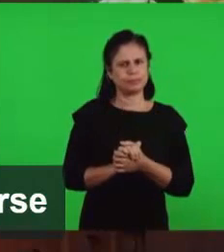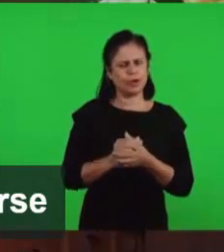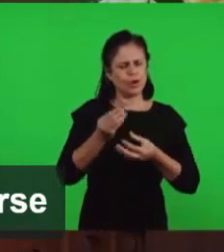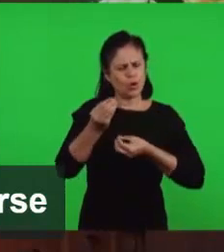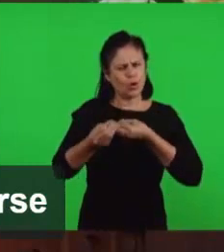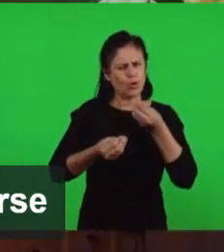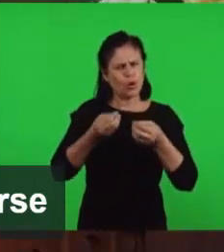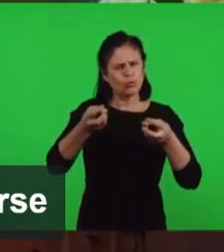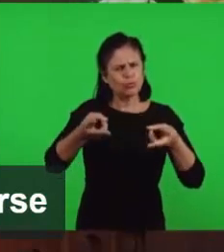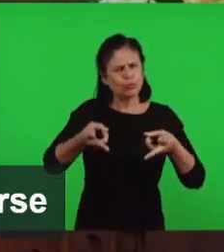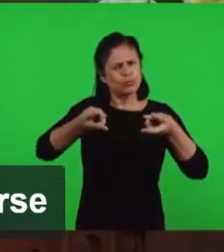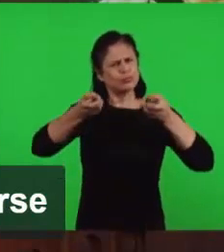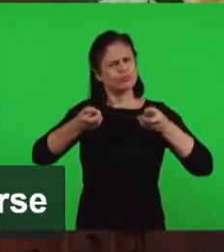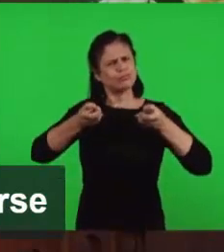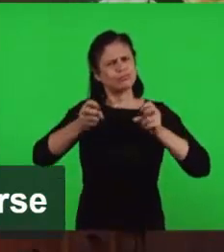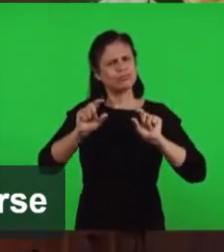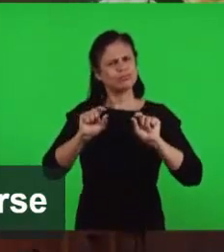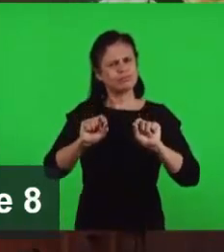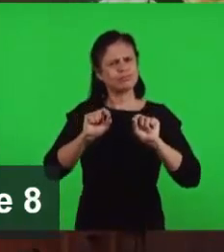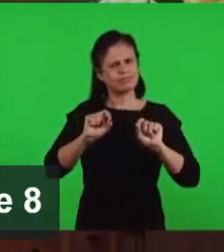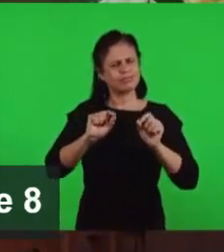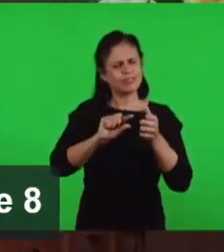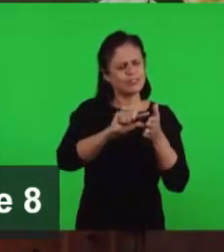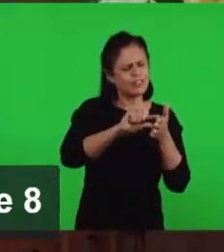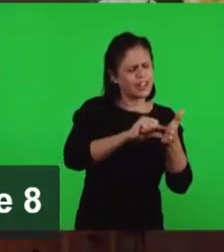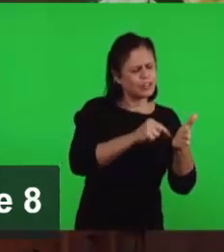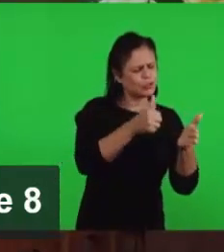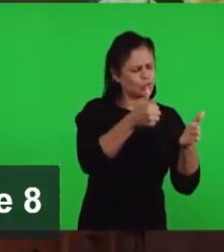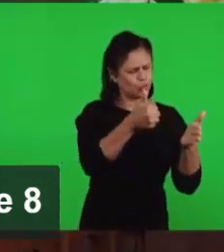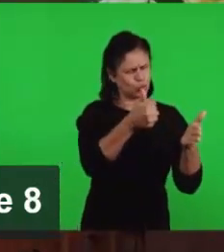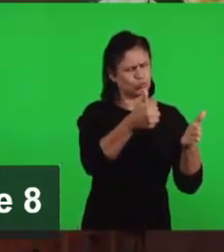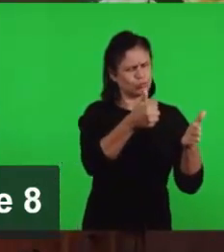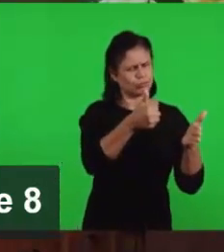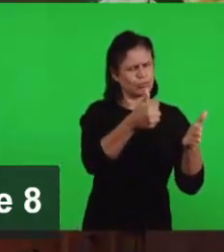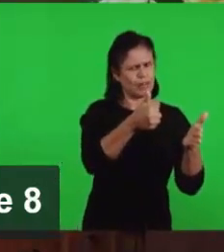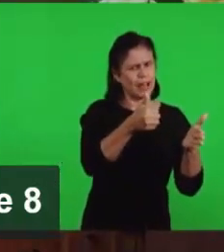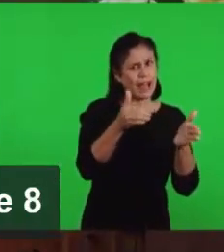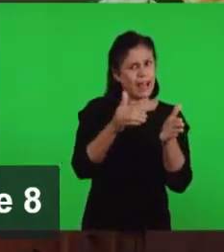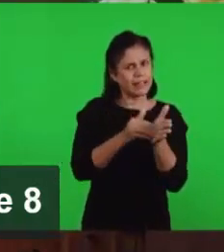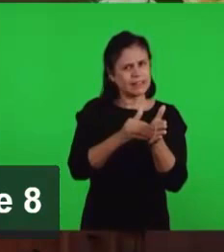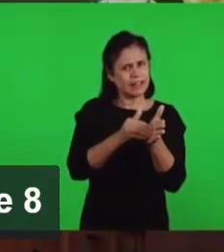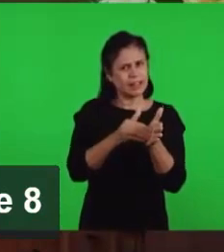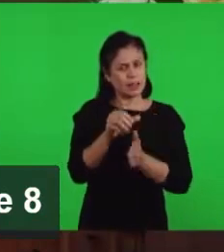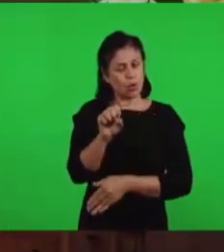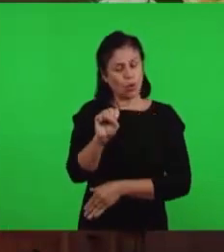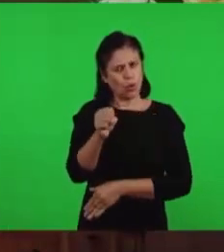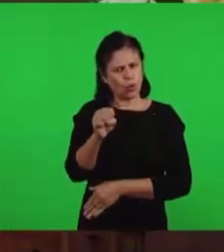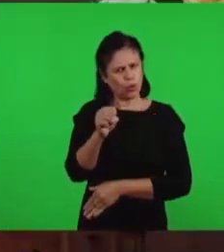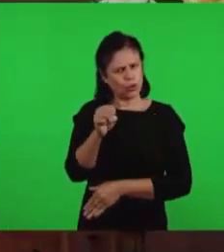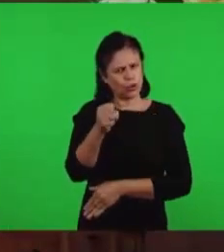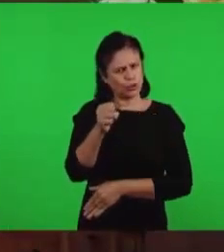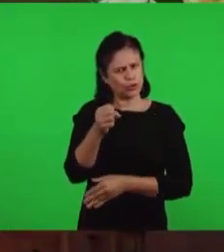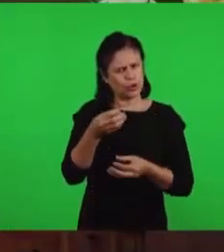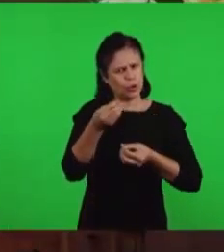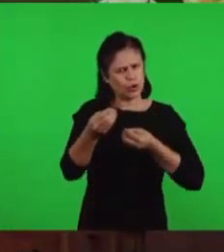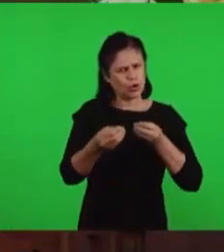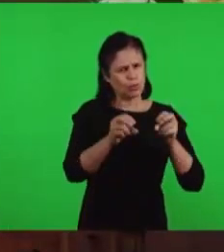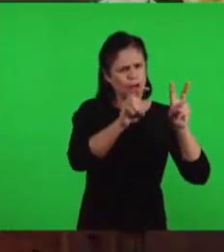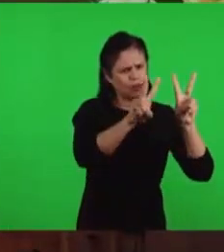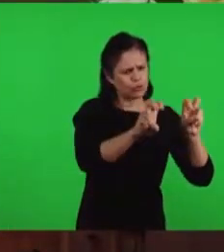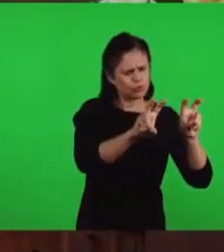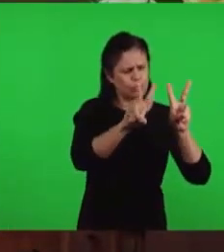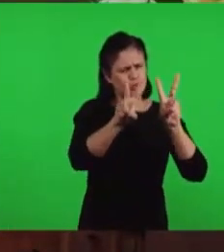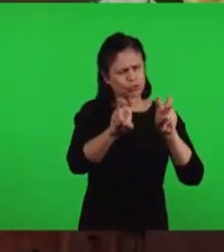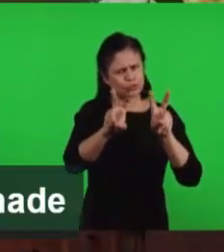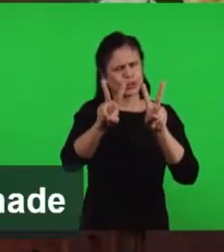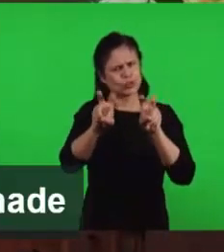identificar desde o versículo primeiro do capítulo primeiro de Apocalipse até o verso 8 cada assunto conforme